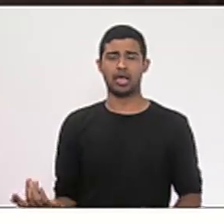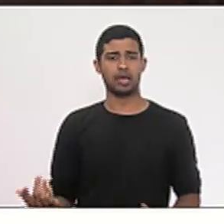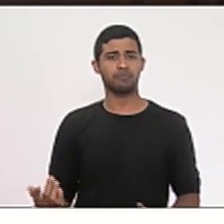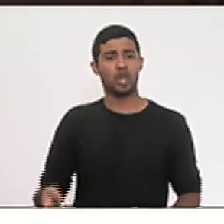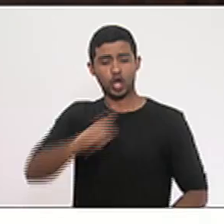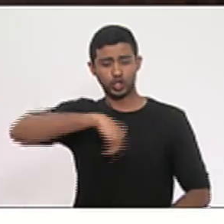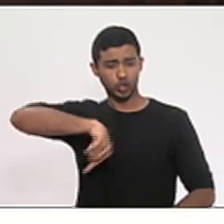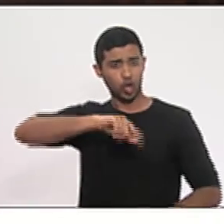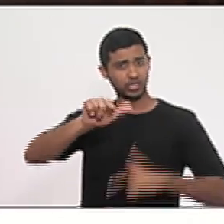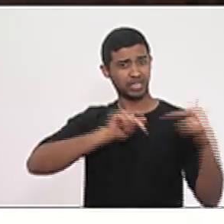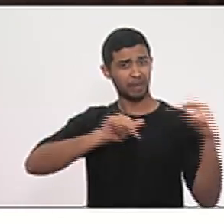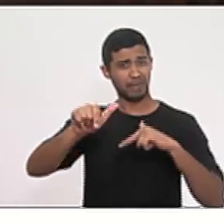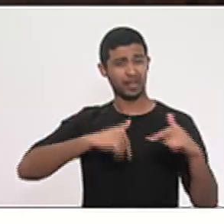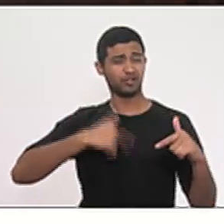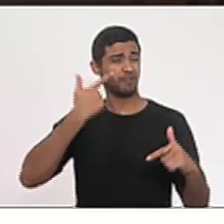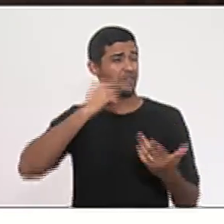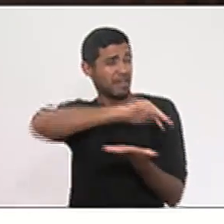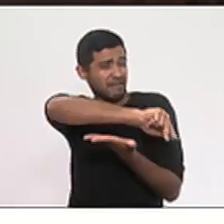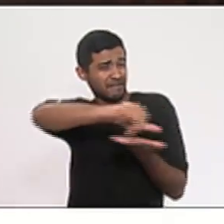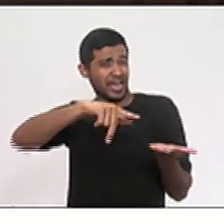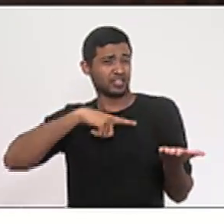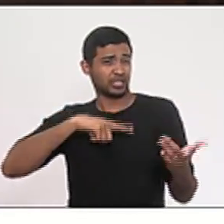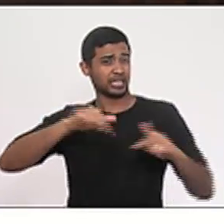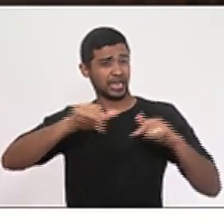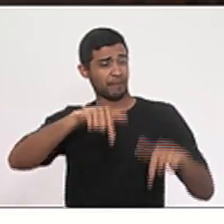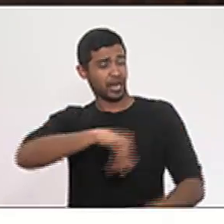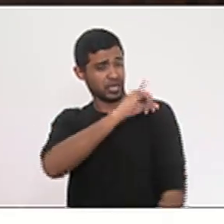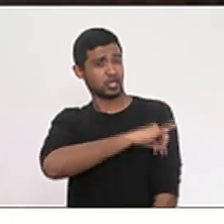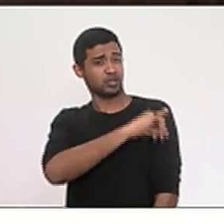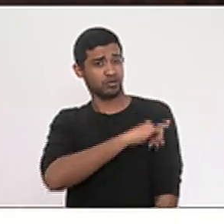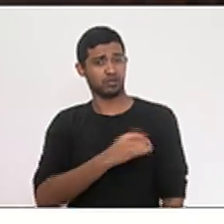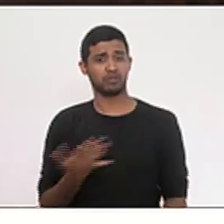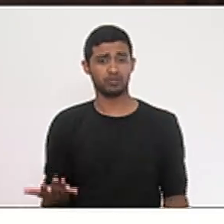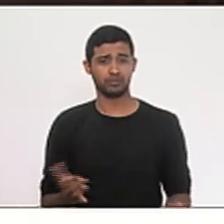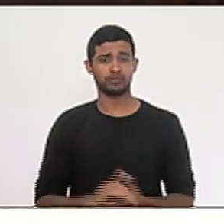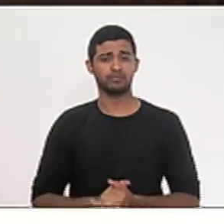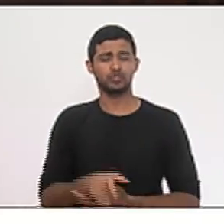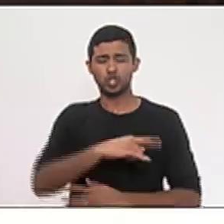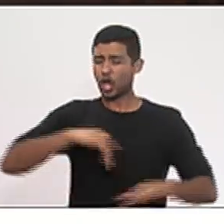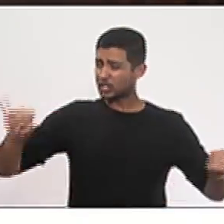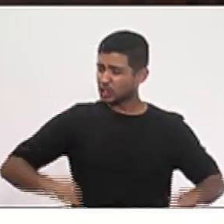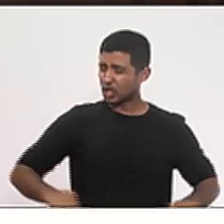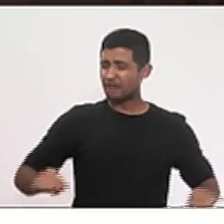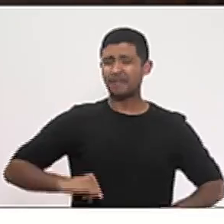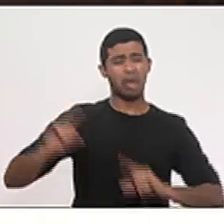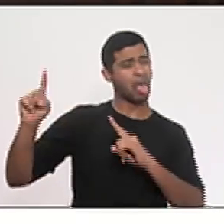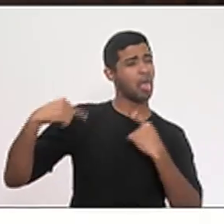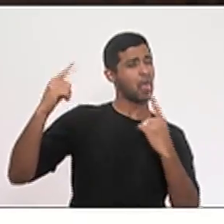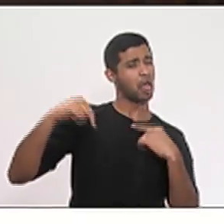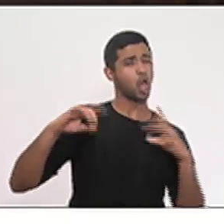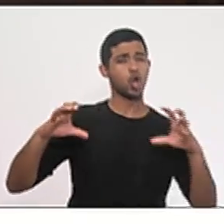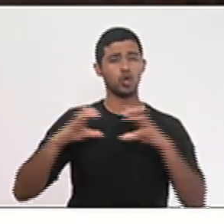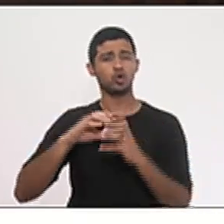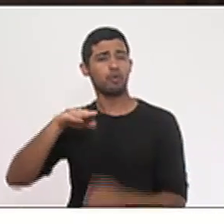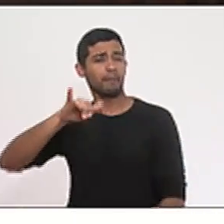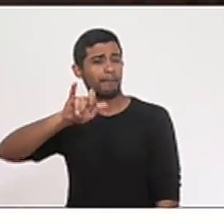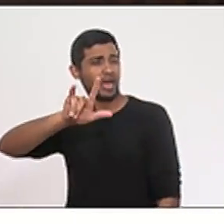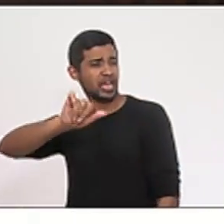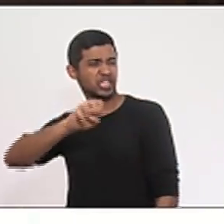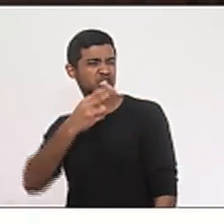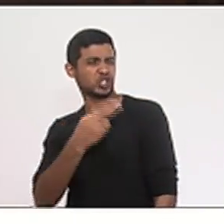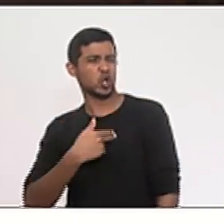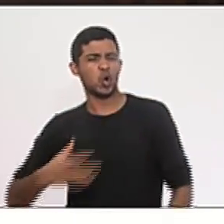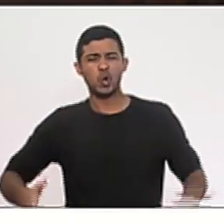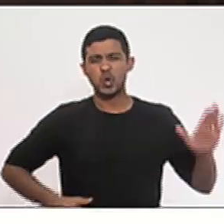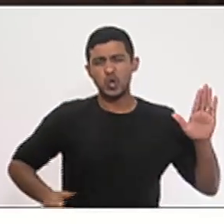nós, trabalhadores, exercemos nossas funções no Rio de Janeiro, que nós sofremos pressão da milícia, do tráfico e